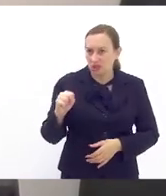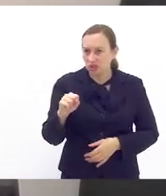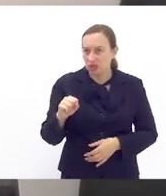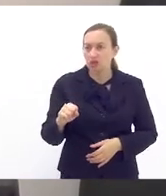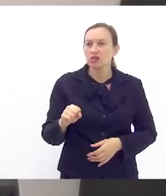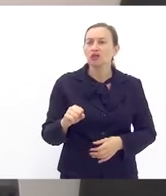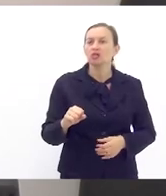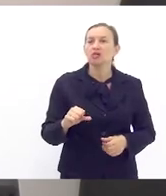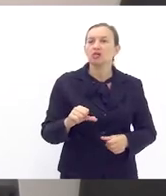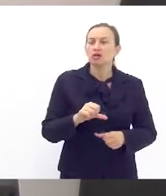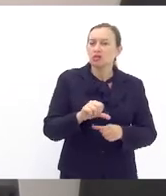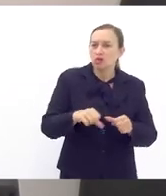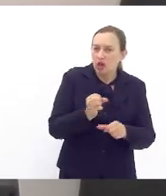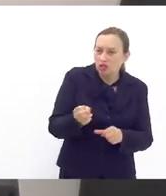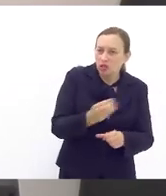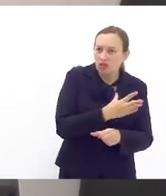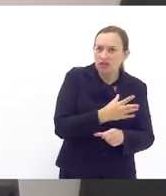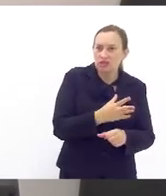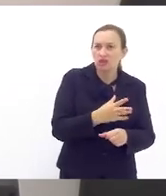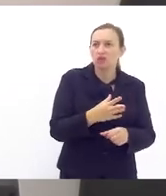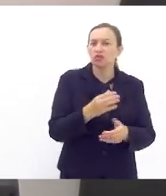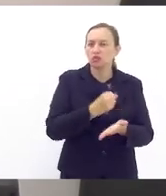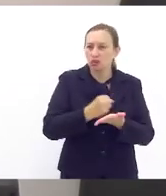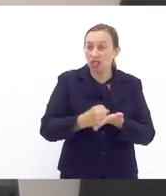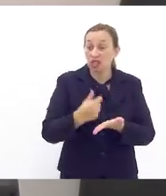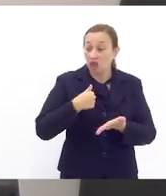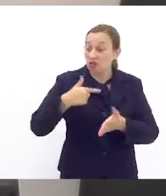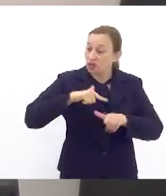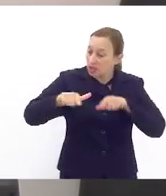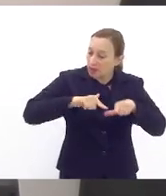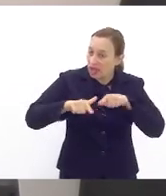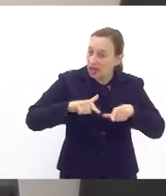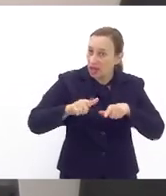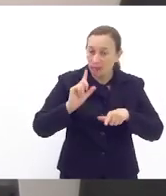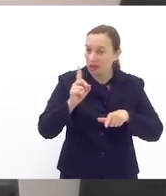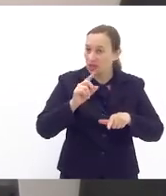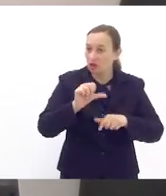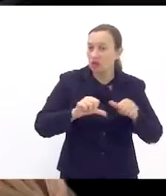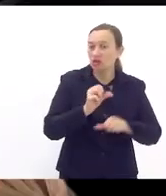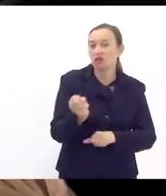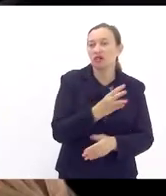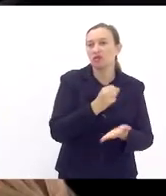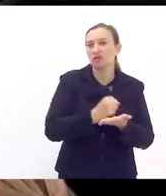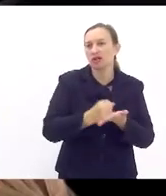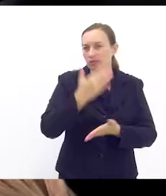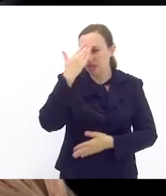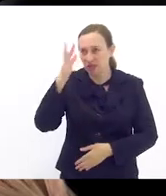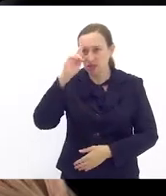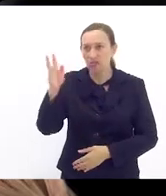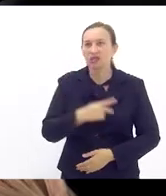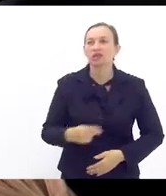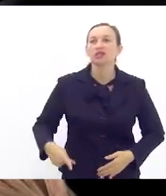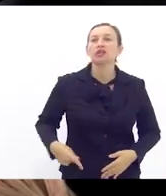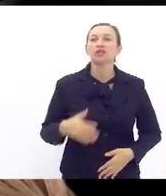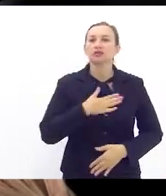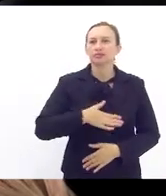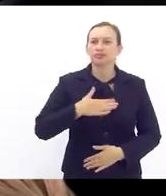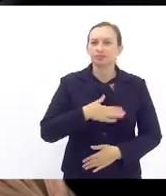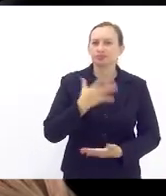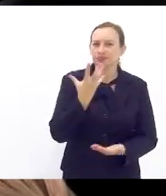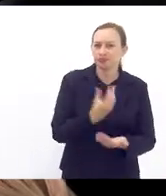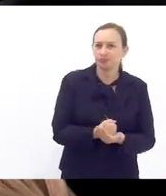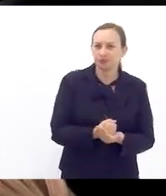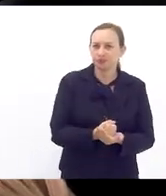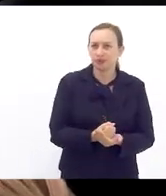da Renovação dessa concessão eu vou trabalhar muito mas muito para que não seja renovado obrigado gostaria de registrar